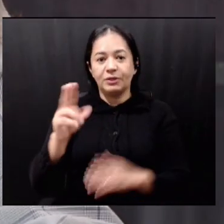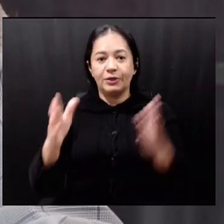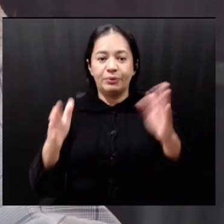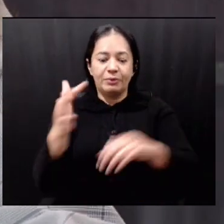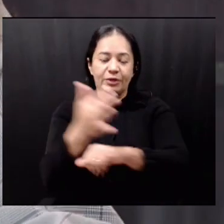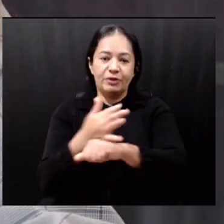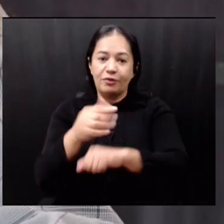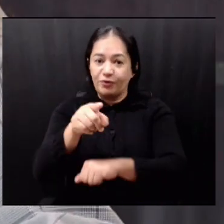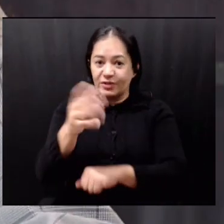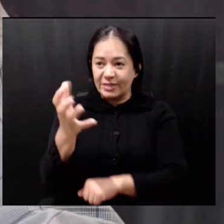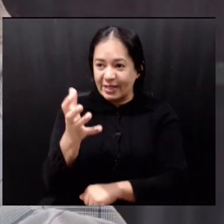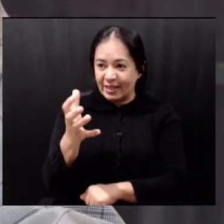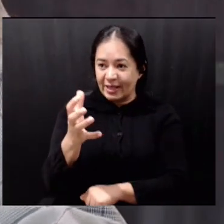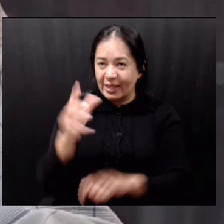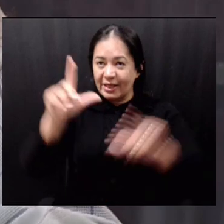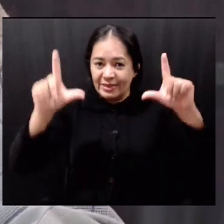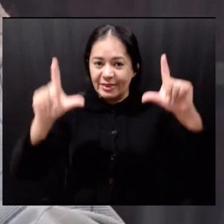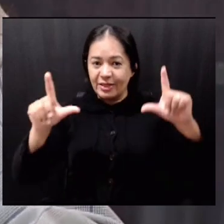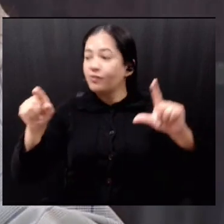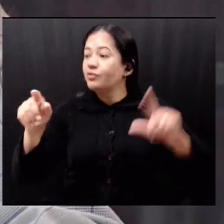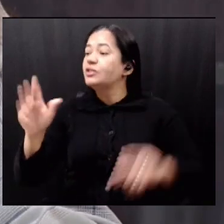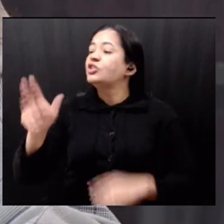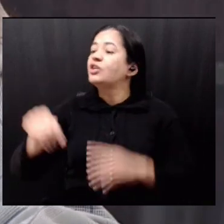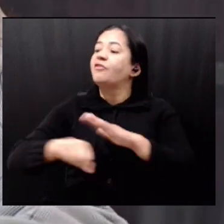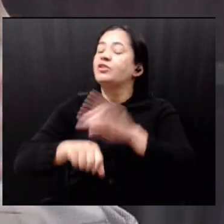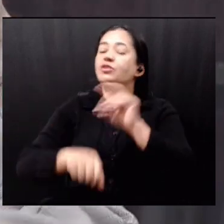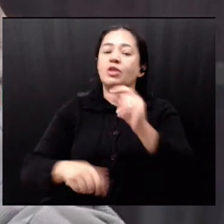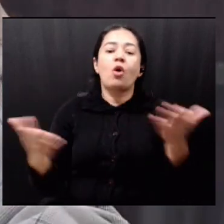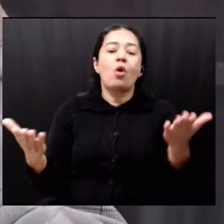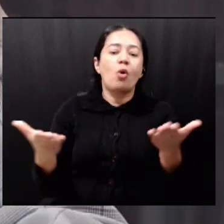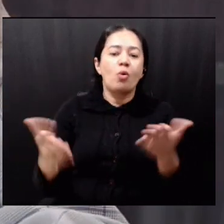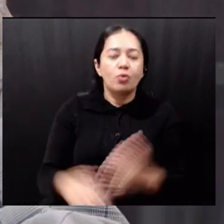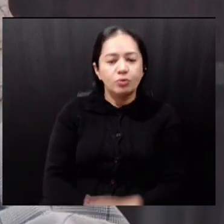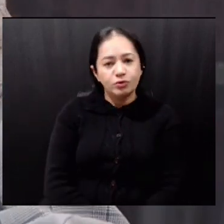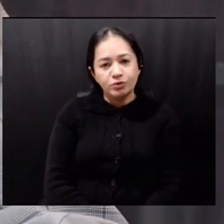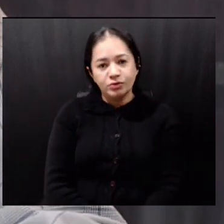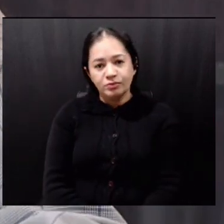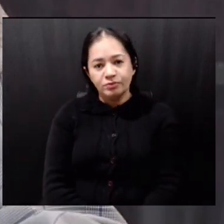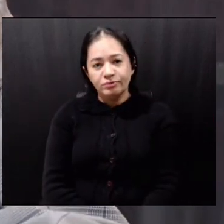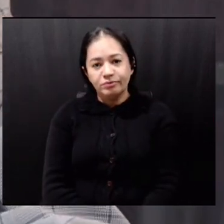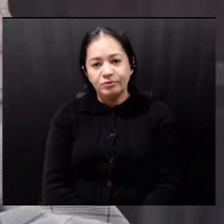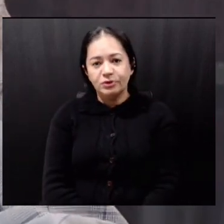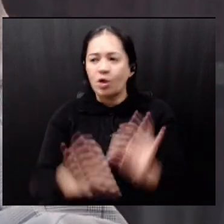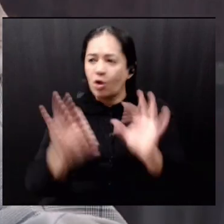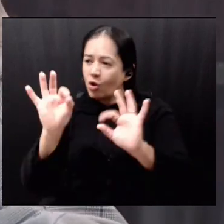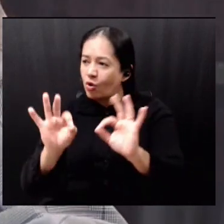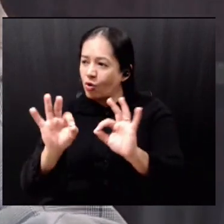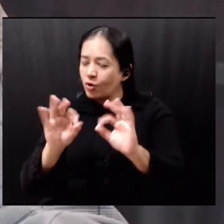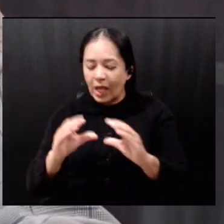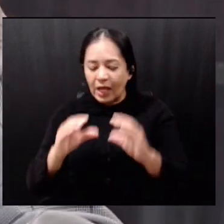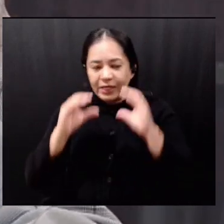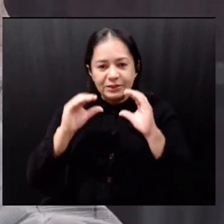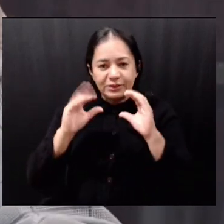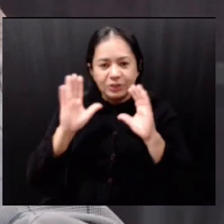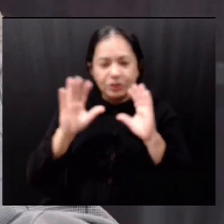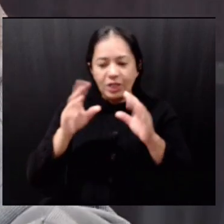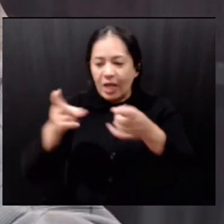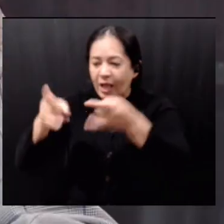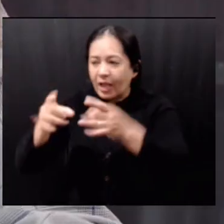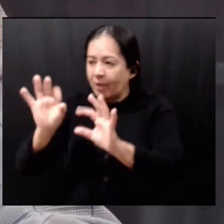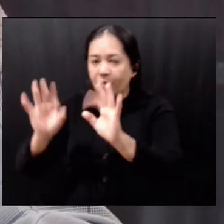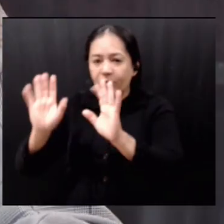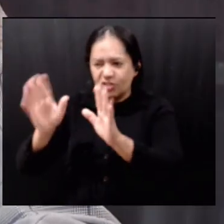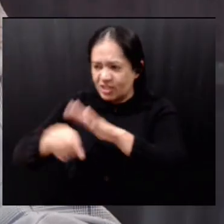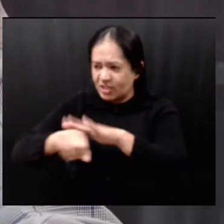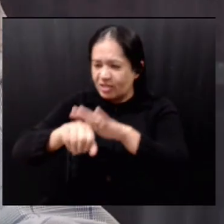tela, vamos ver, o que você já fez hoje? Você já, enfim, organizou o seu lanche, já arrumou sua cama, já fez isso, já fez aquilo, já fez 5 algumas